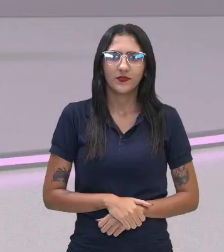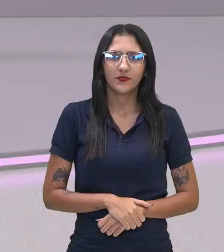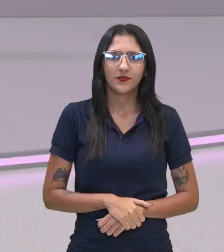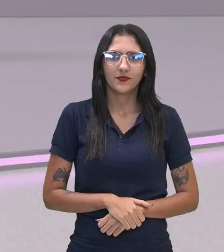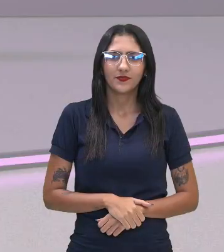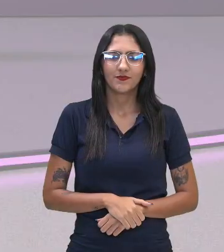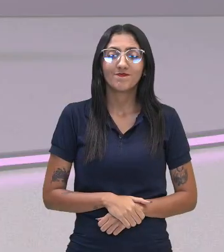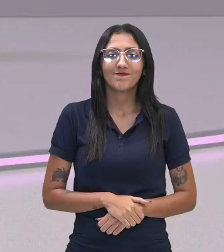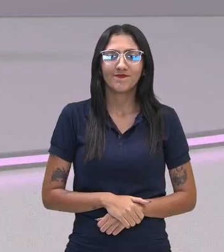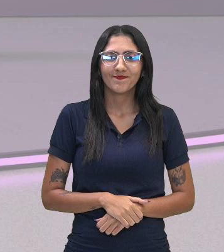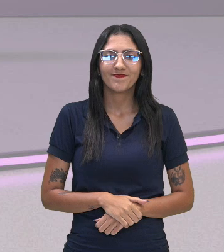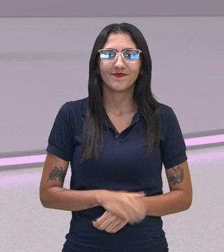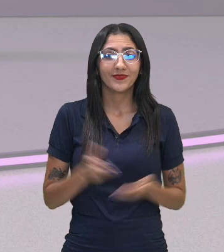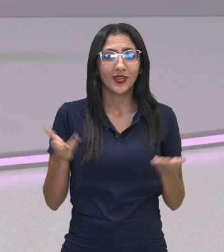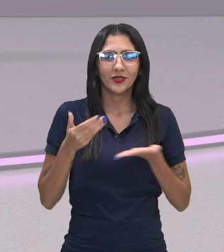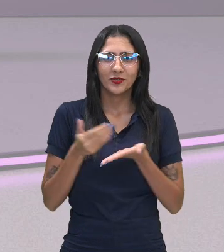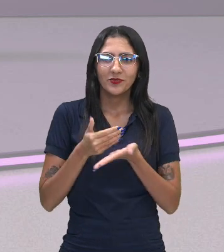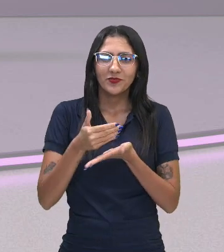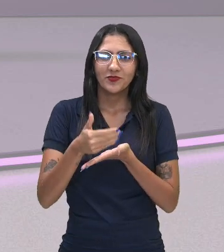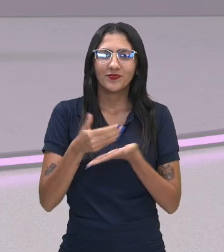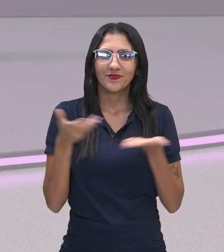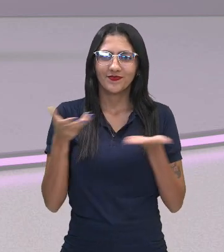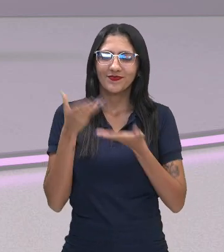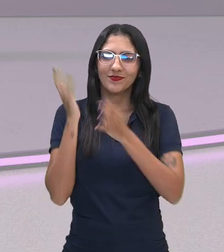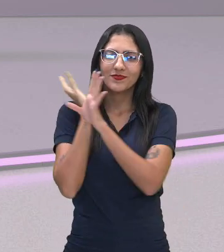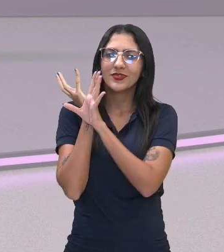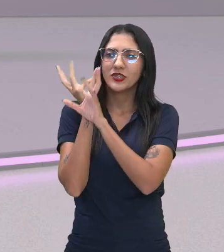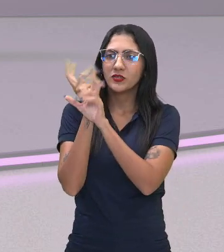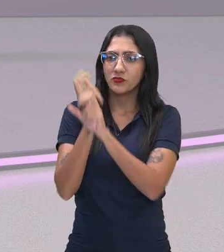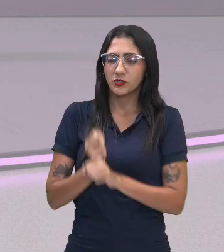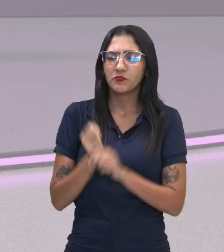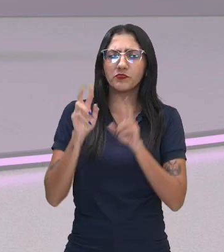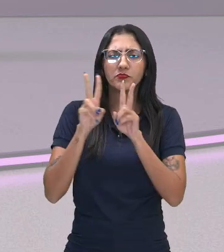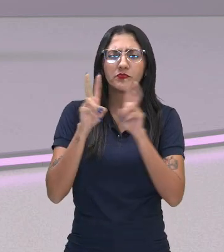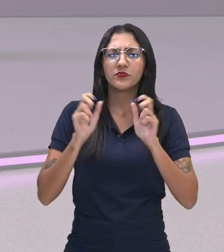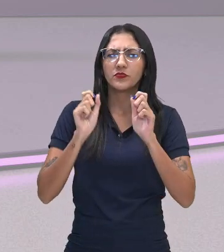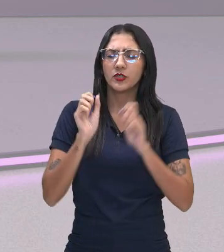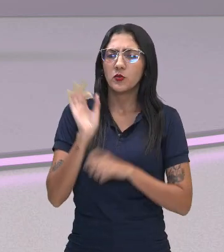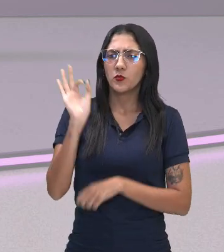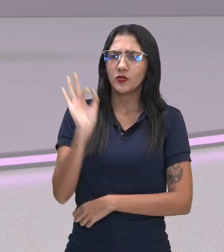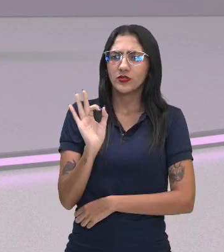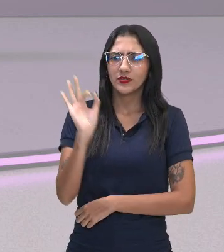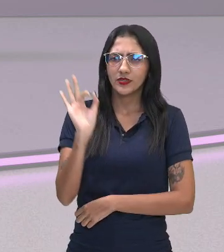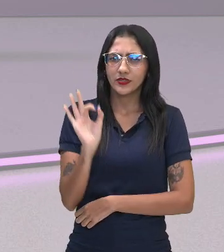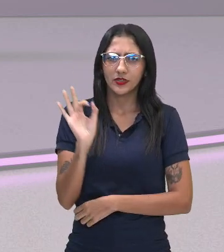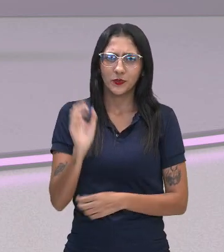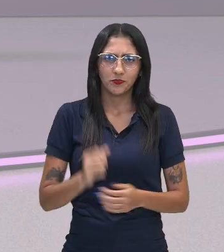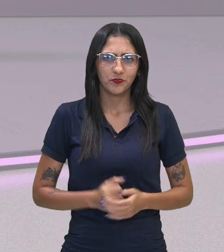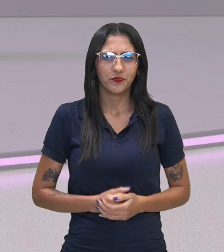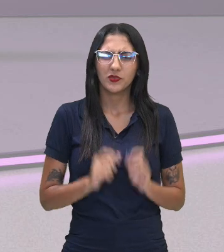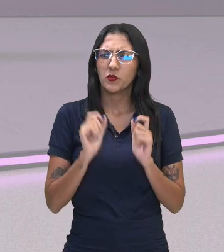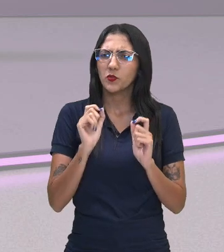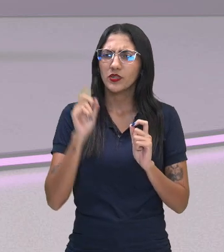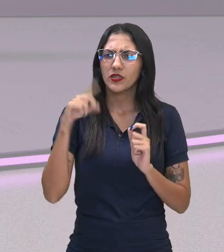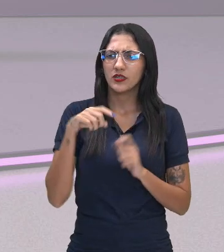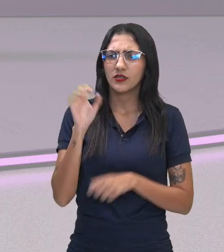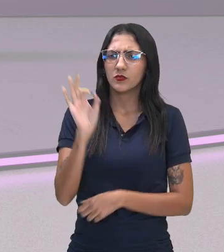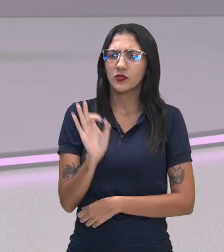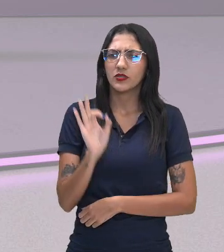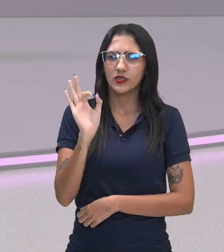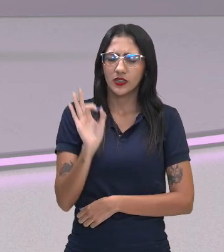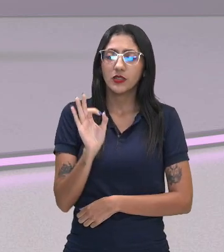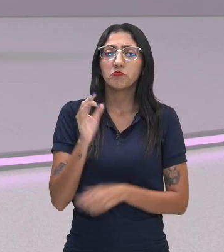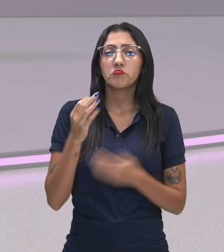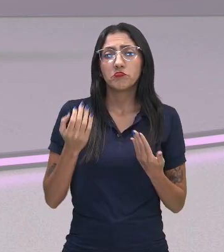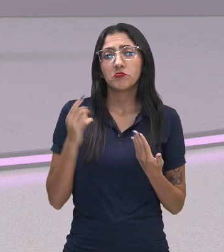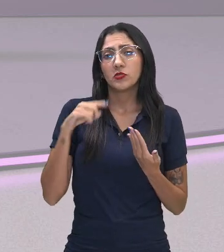Muito bem, vamos começar a nossa revisão falando de porcentagem. E o que é a porcentagem?